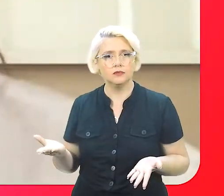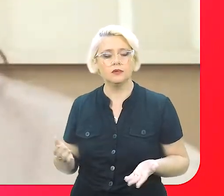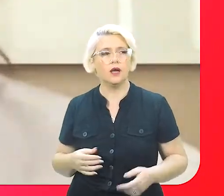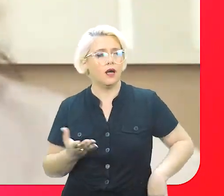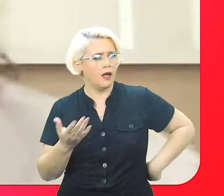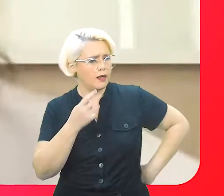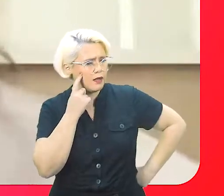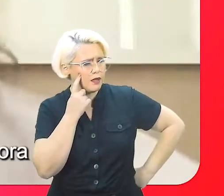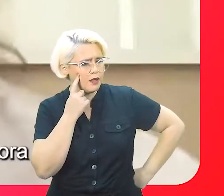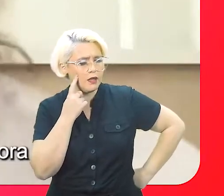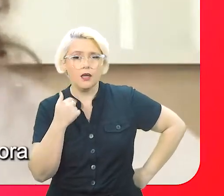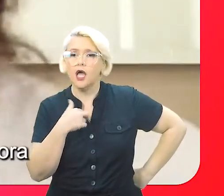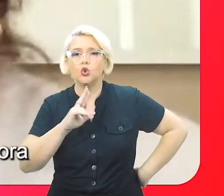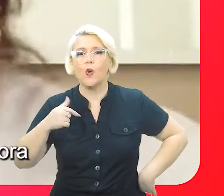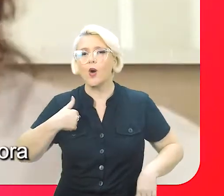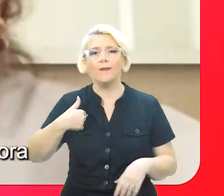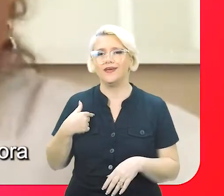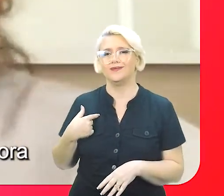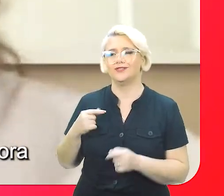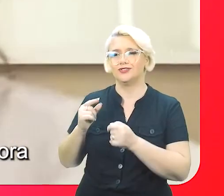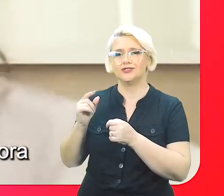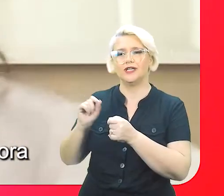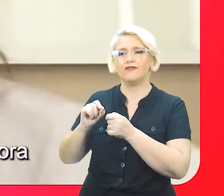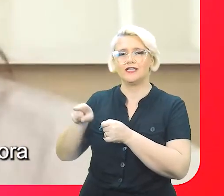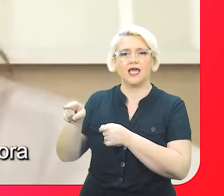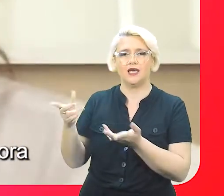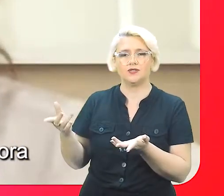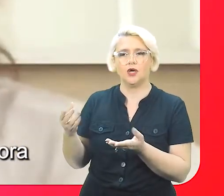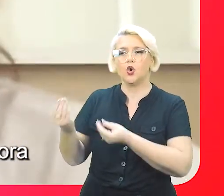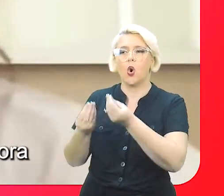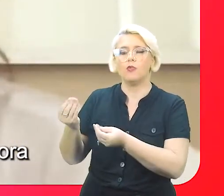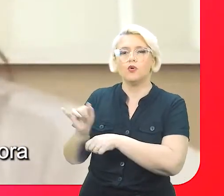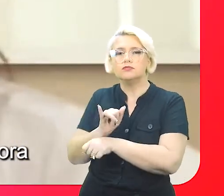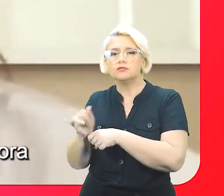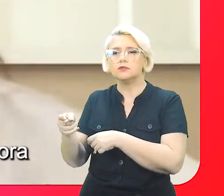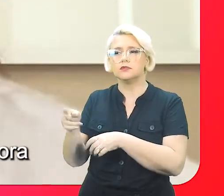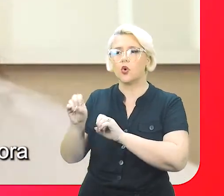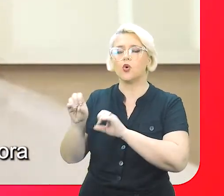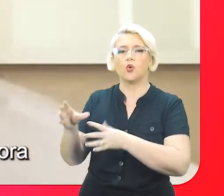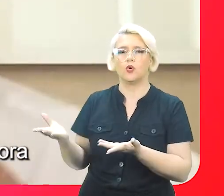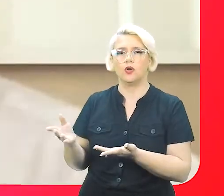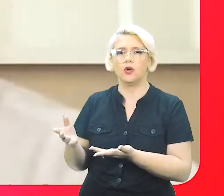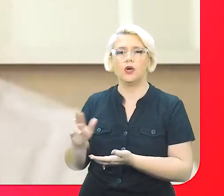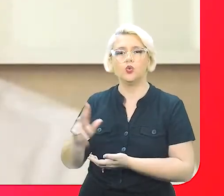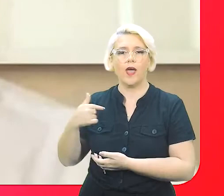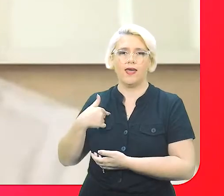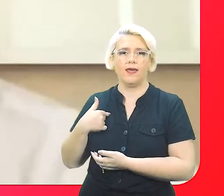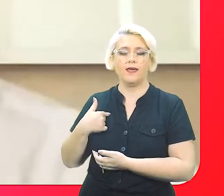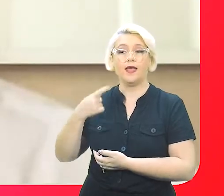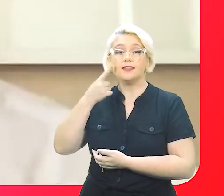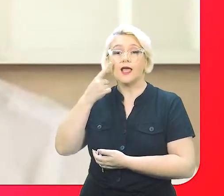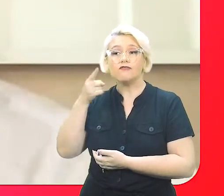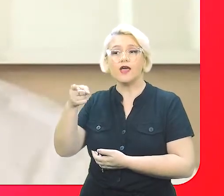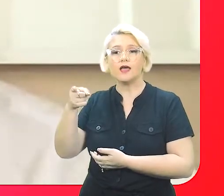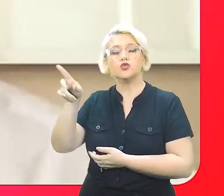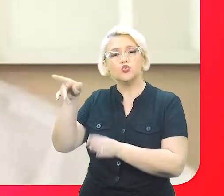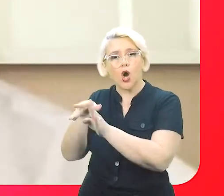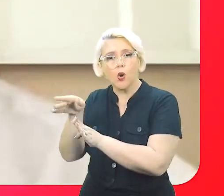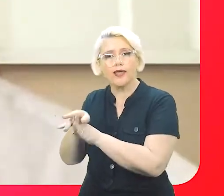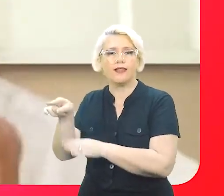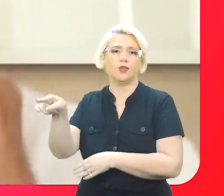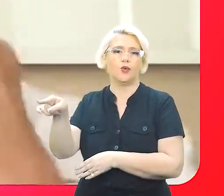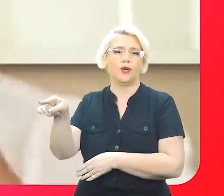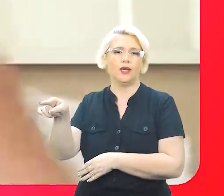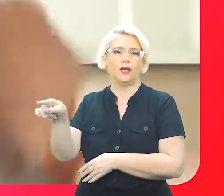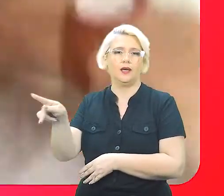ela disse, não é comigo que a senhora tem que ver como é que a senhora deve ensinar esse menino, a senhora tem que ver com a sua orientadora,